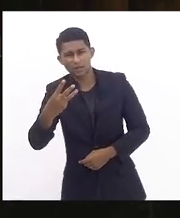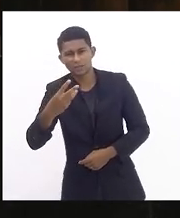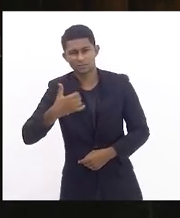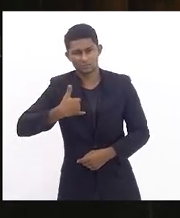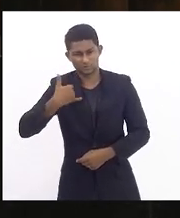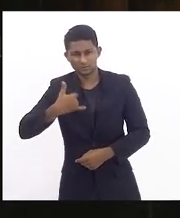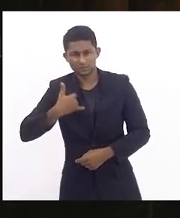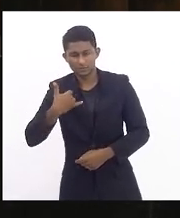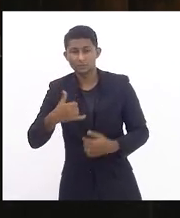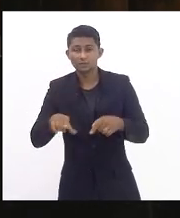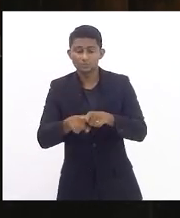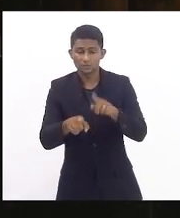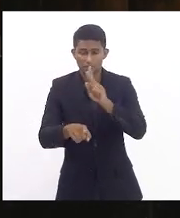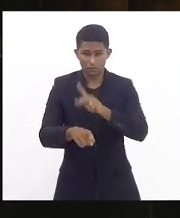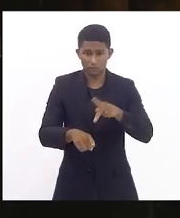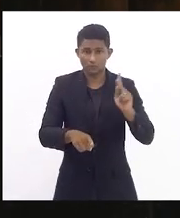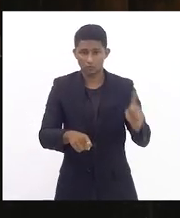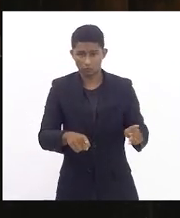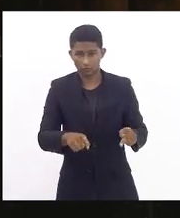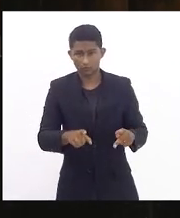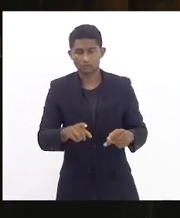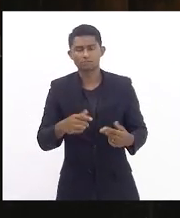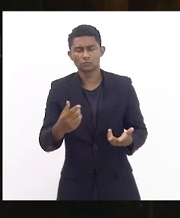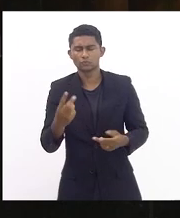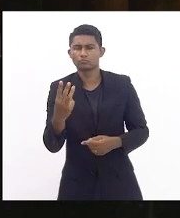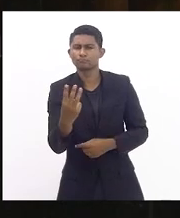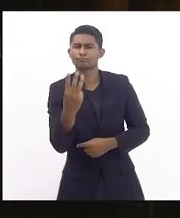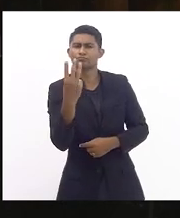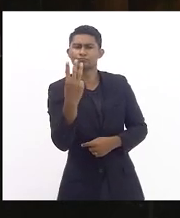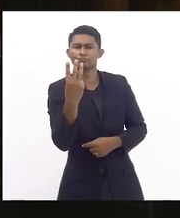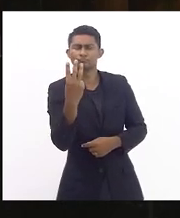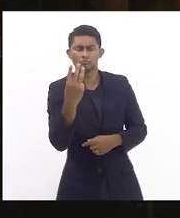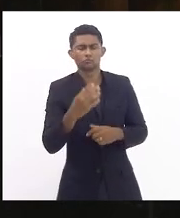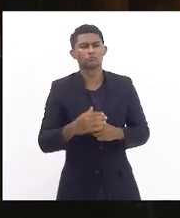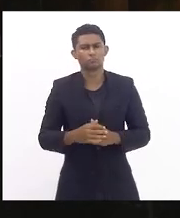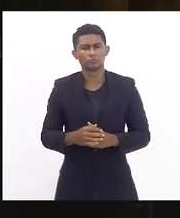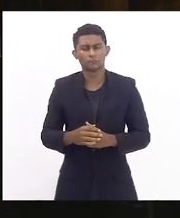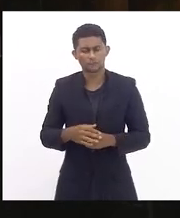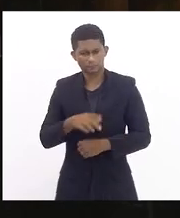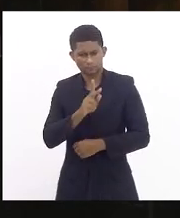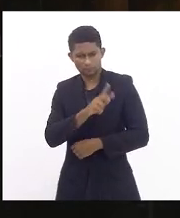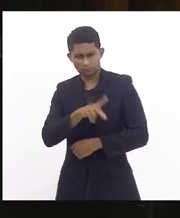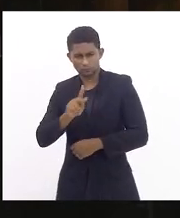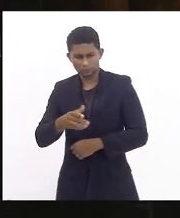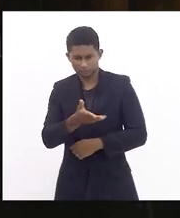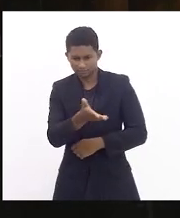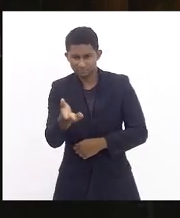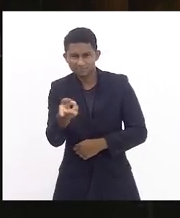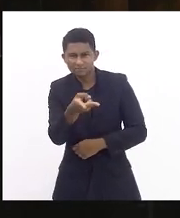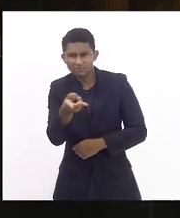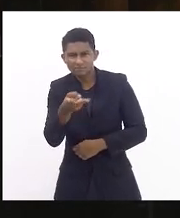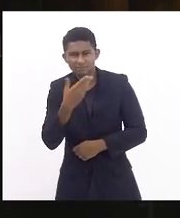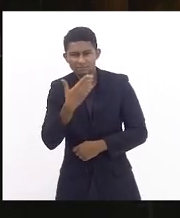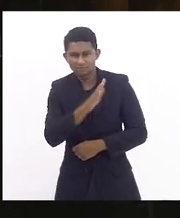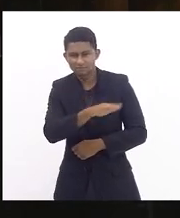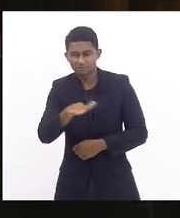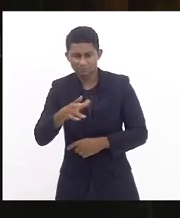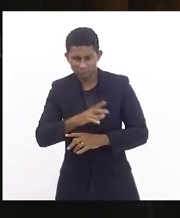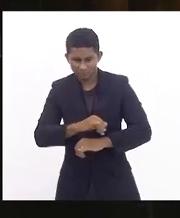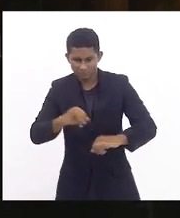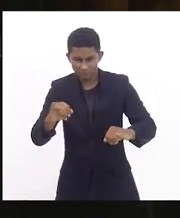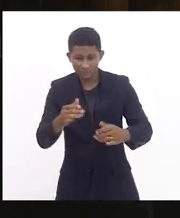um professor. E o professor fala para as crianças o seguinte: que resolve o